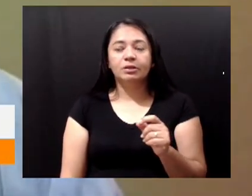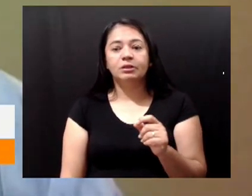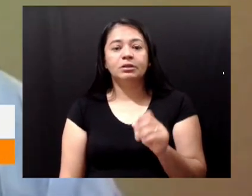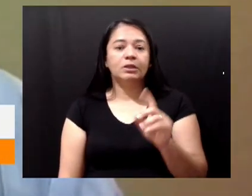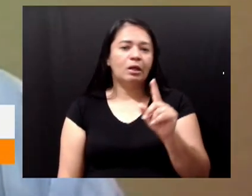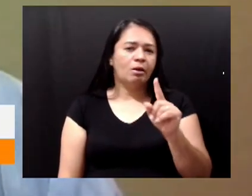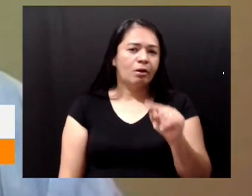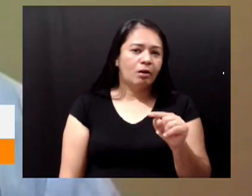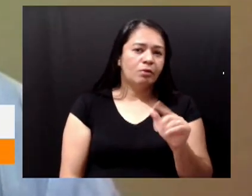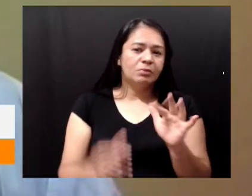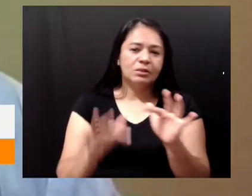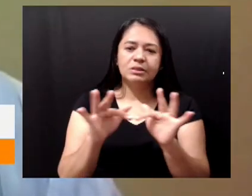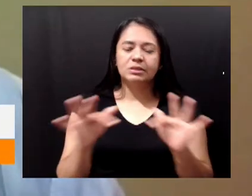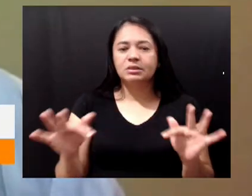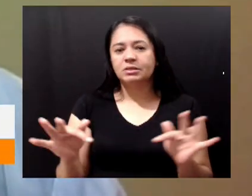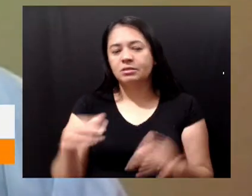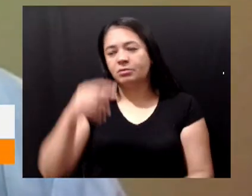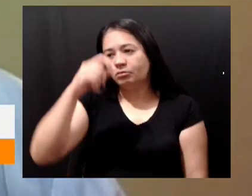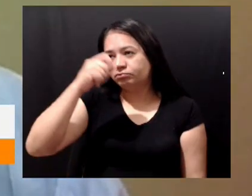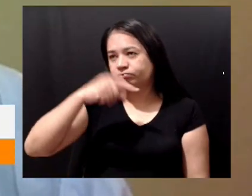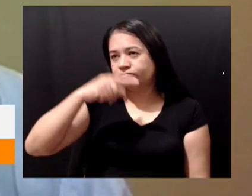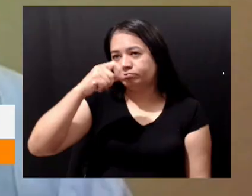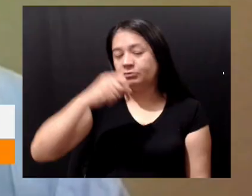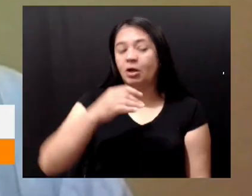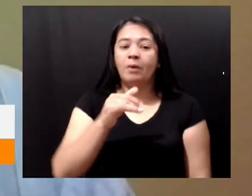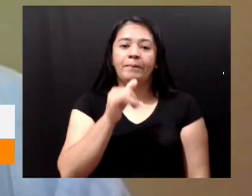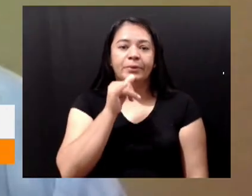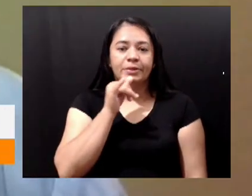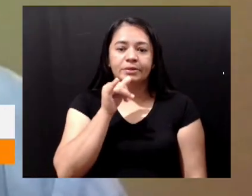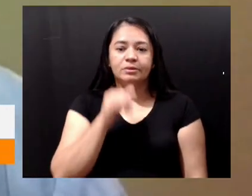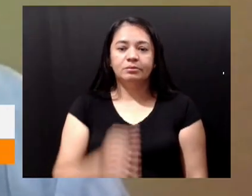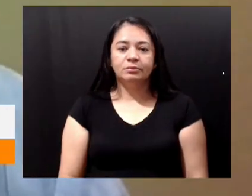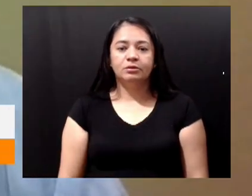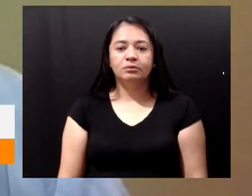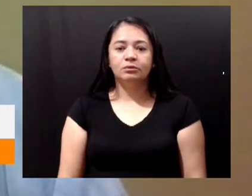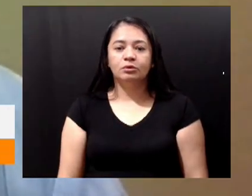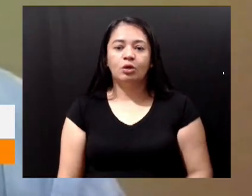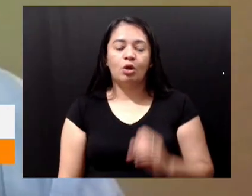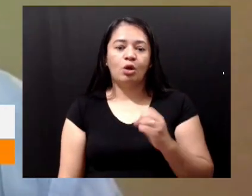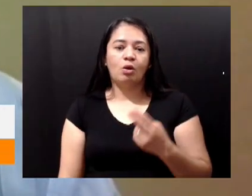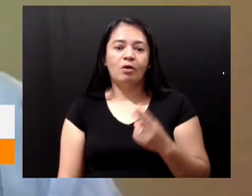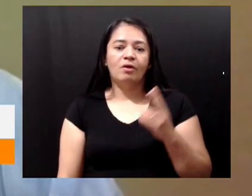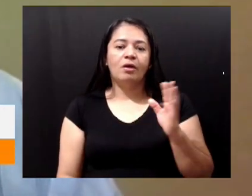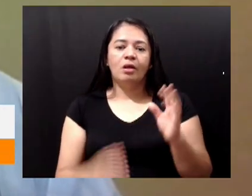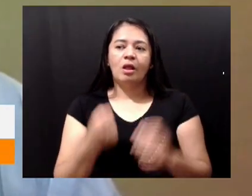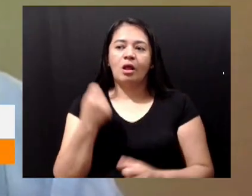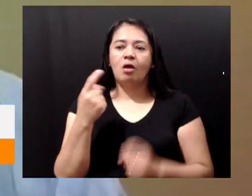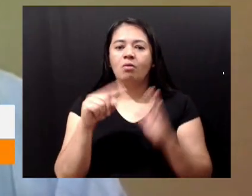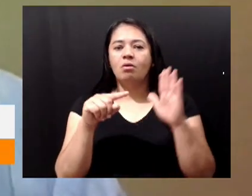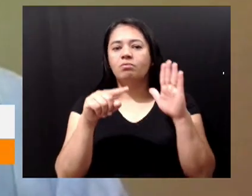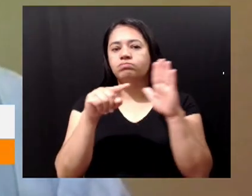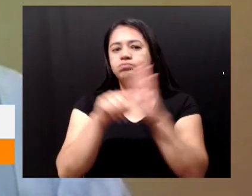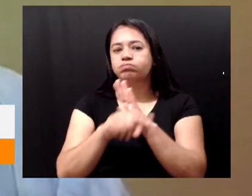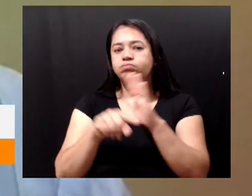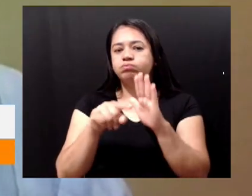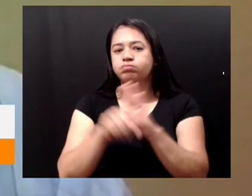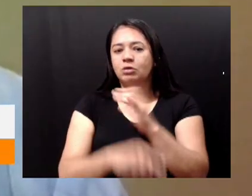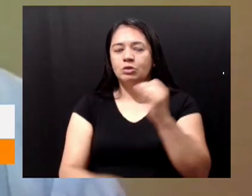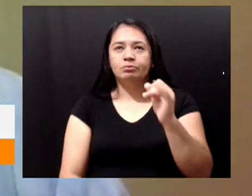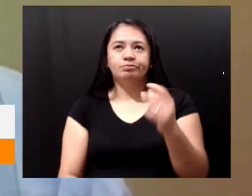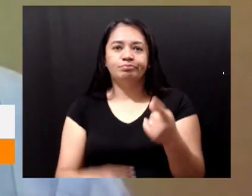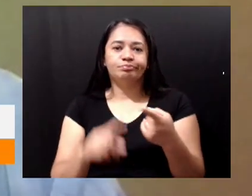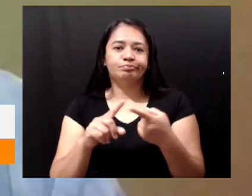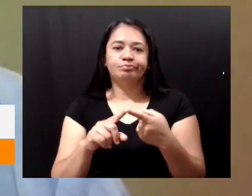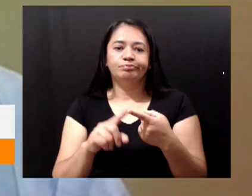um resfriado, por exemplo, vai fazer algumas perguntas para aquela pessoa sobre